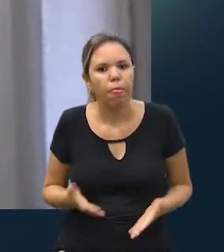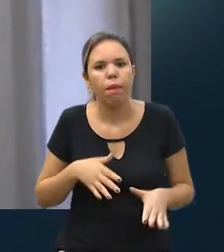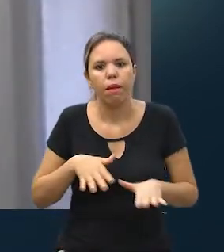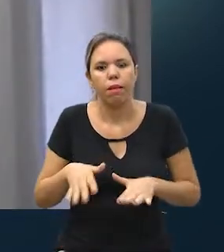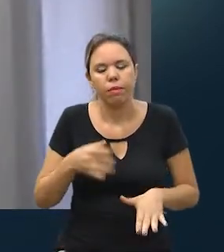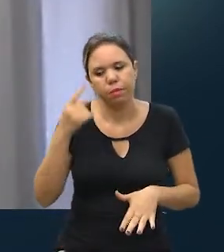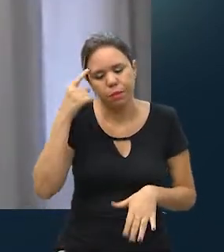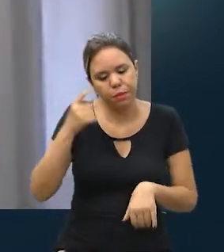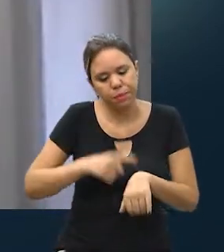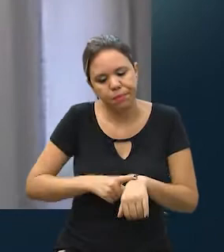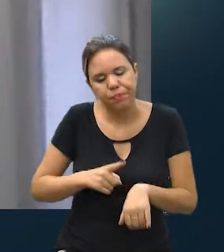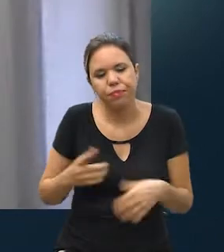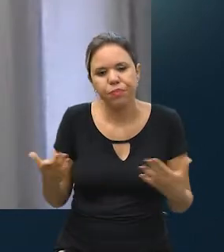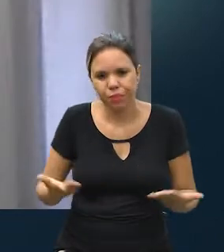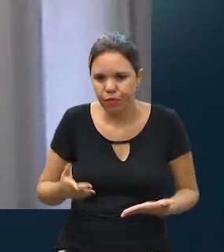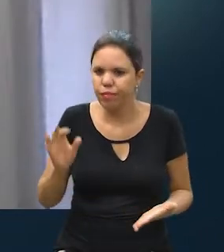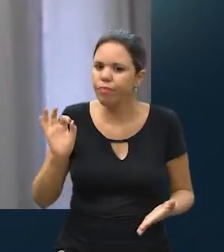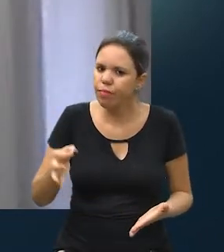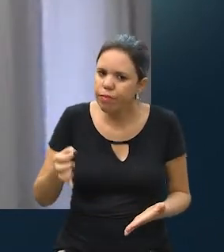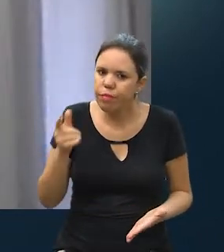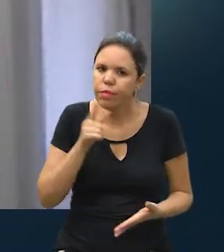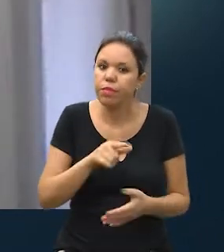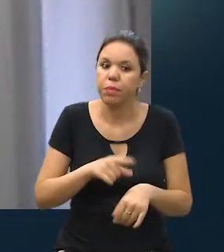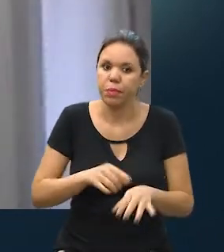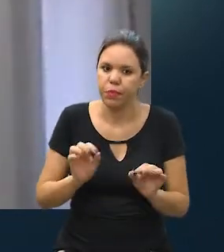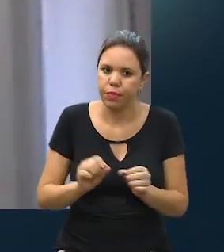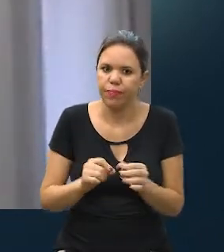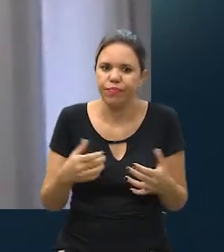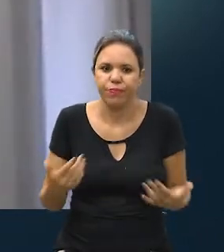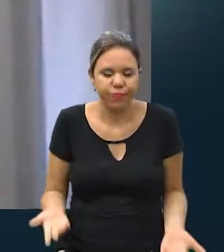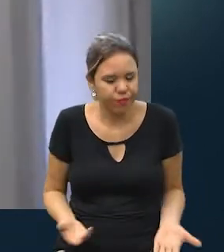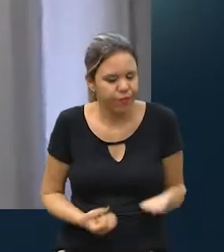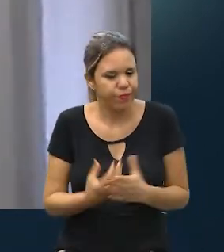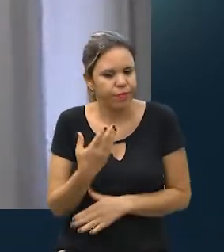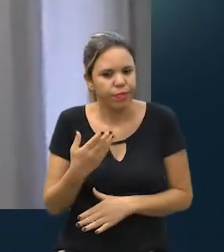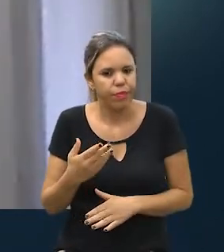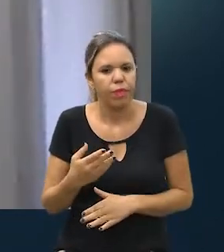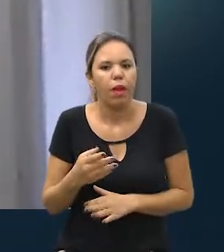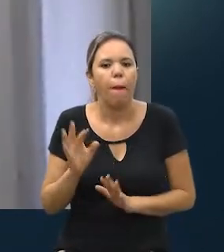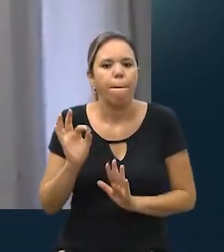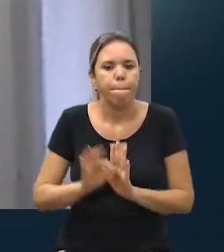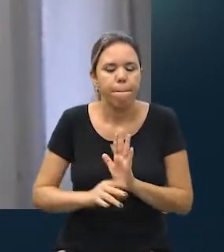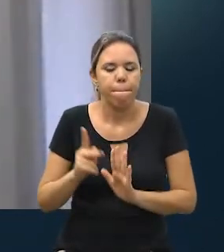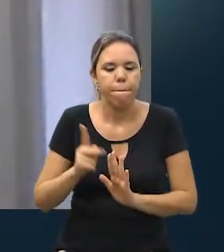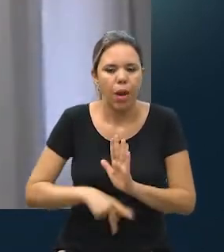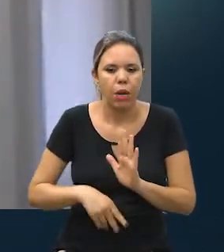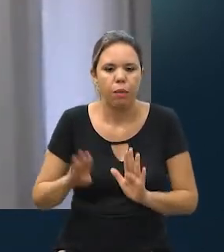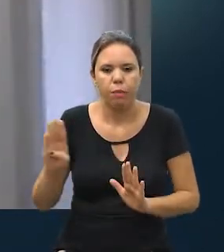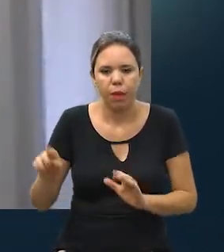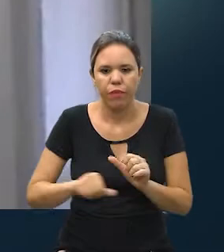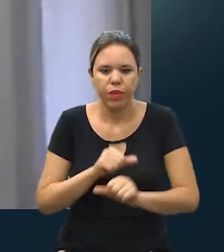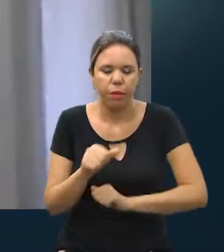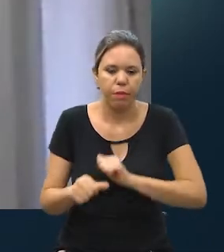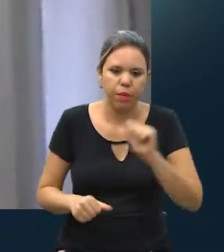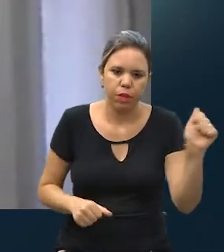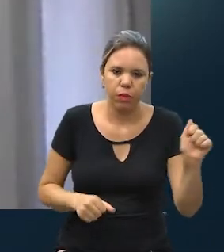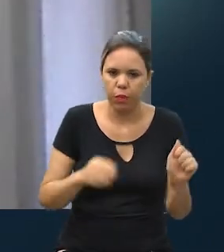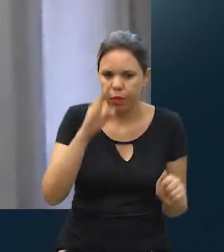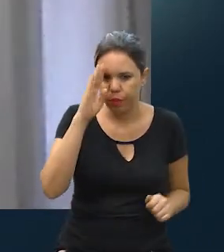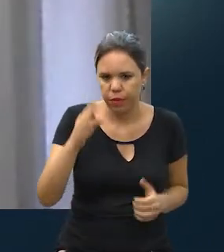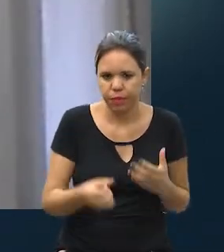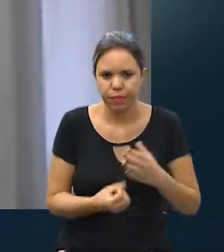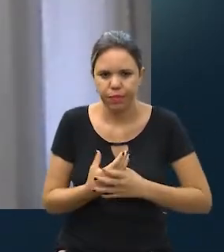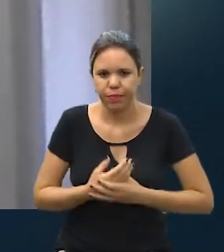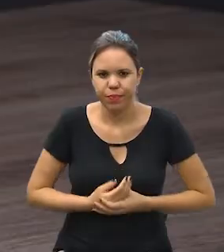que diz, olha, é agora, está na hora. Então, aquele plano B acaba virando um plano A. Foi isso exatamente o que